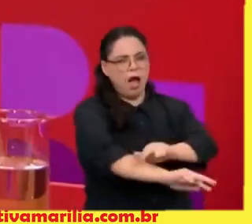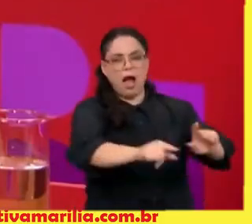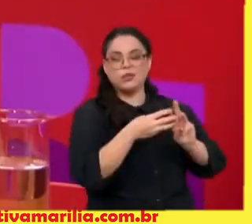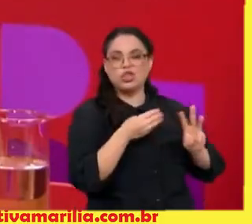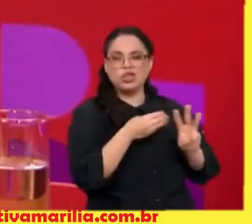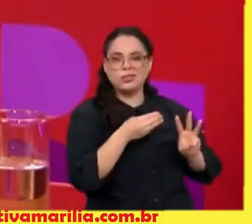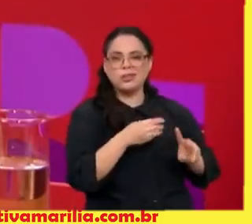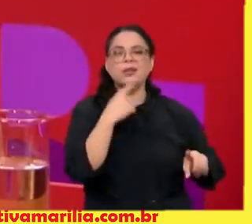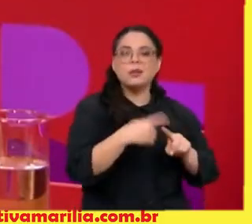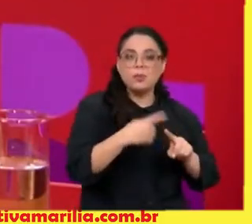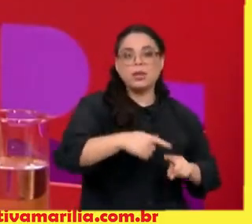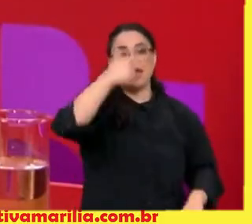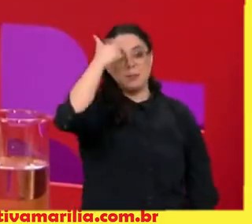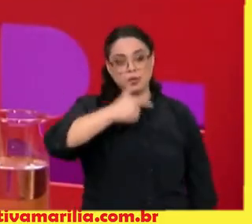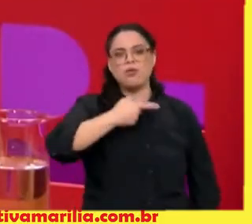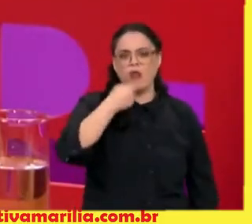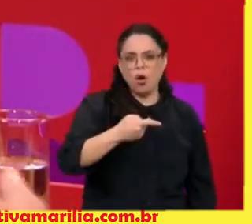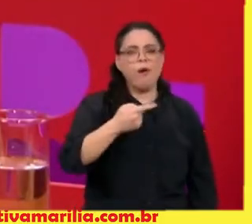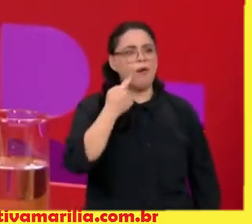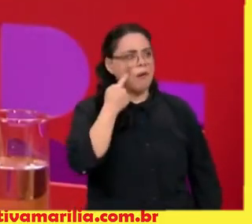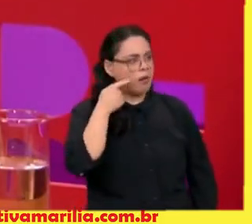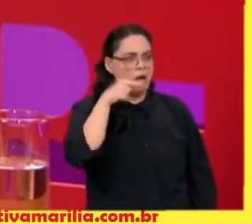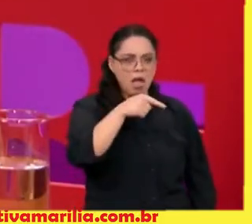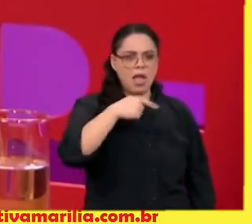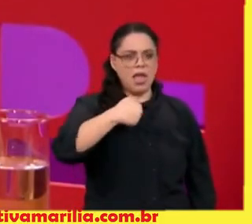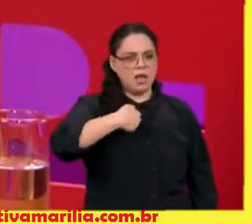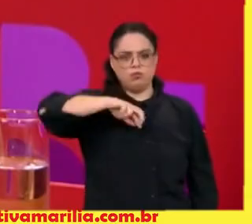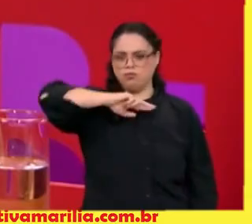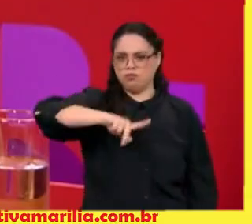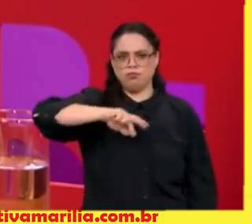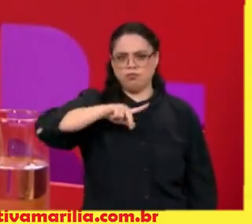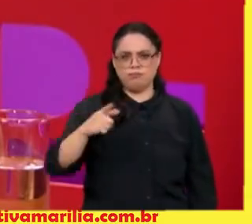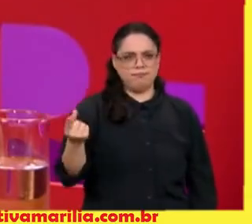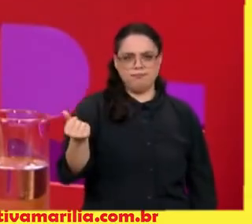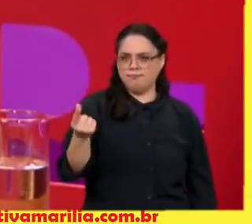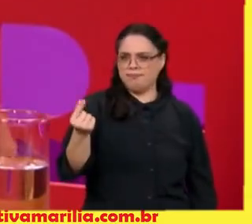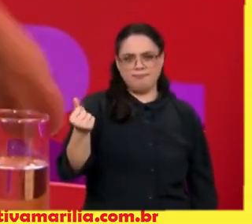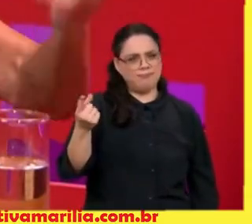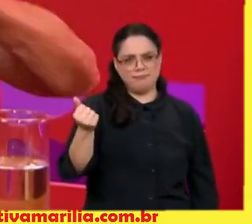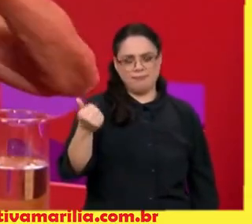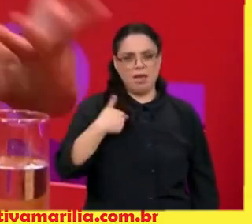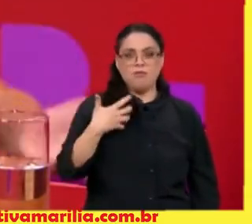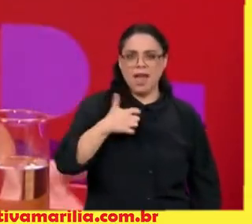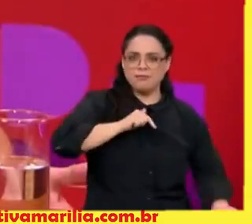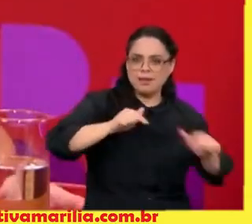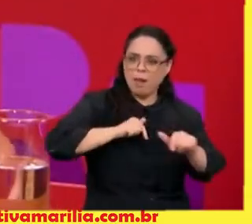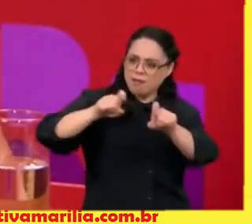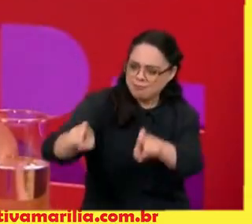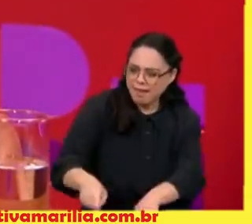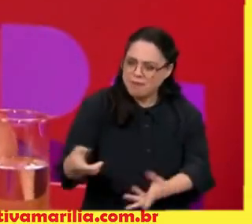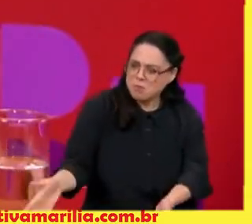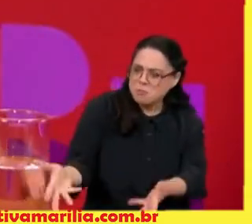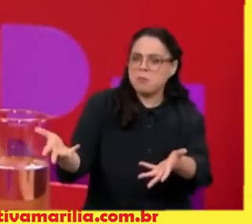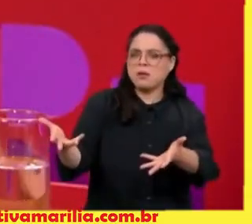esse que se demitiu, dizendo, não estou aqui porque eu não sou coveiro de índio, não é isso que eu quero, eu sou um sertanista, mas os outros iam, tinha que ir.